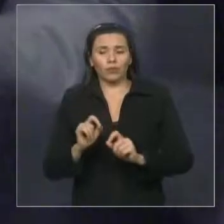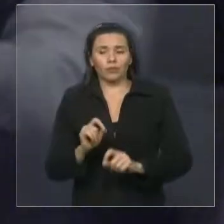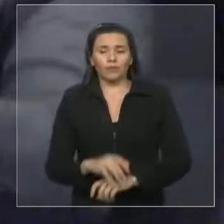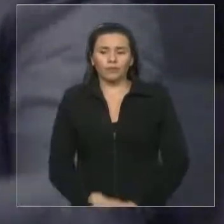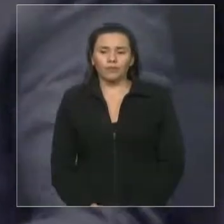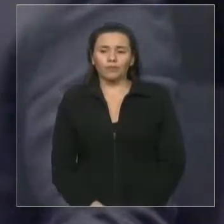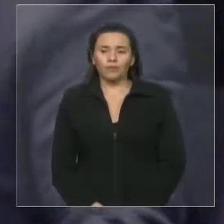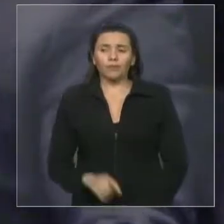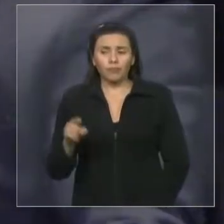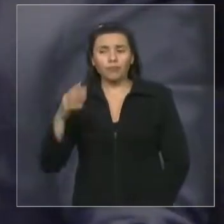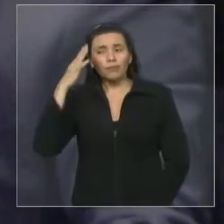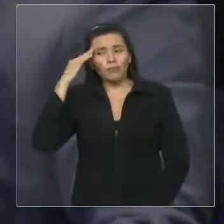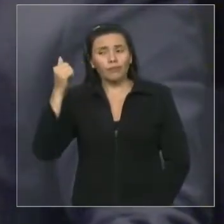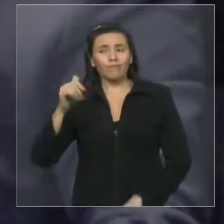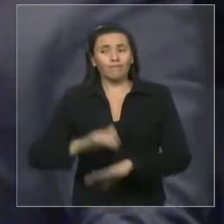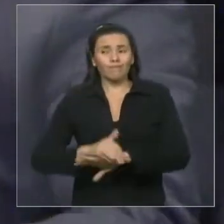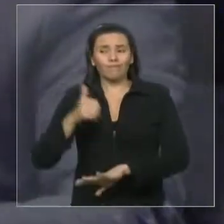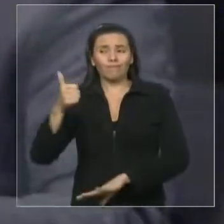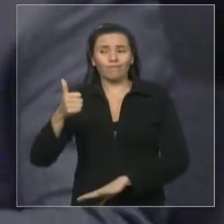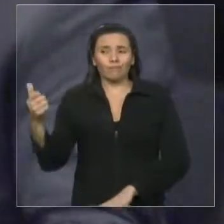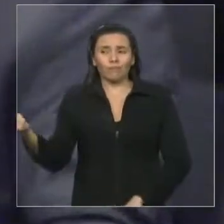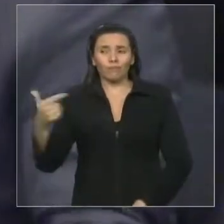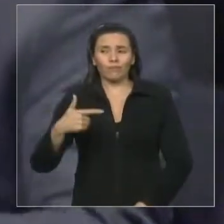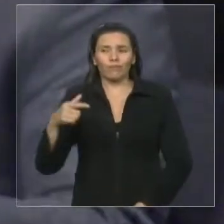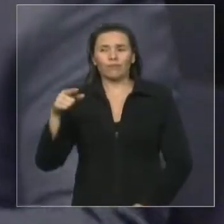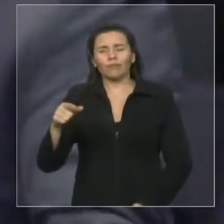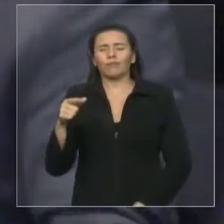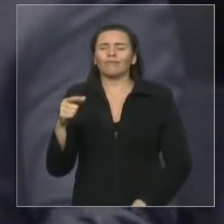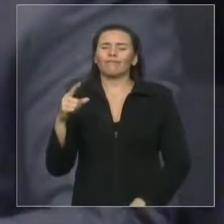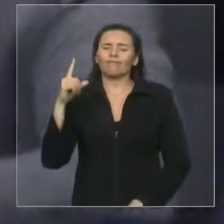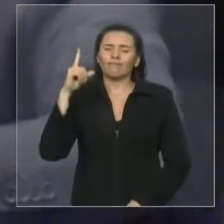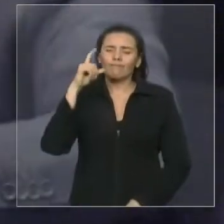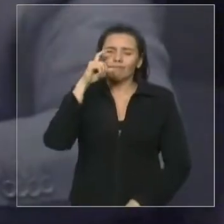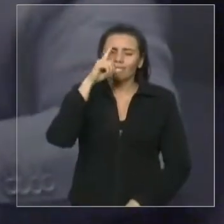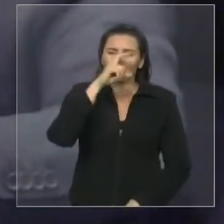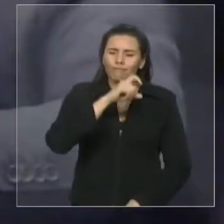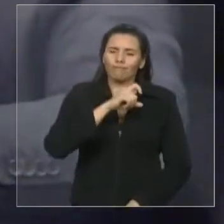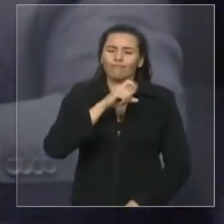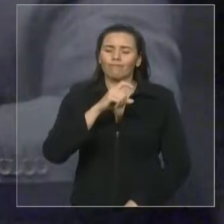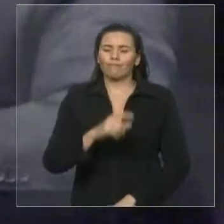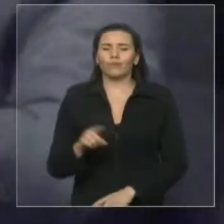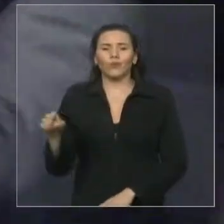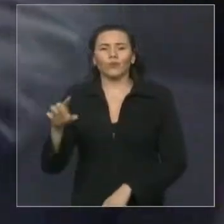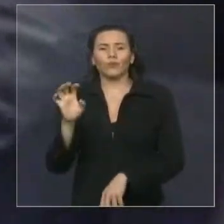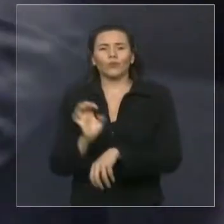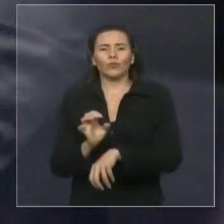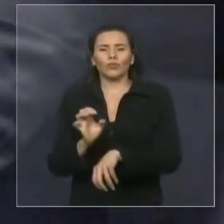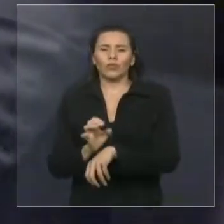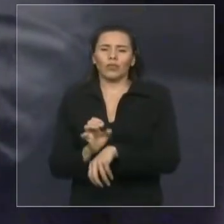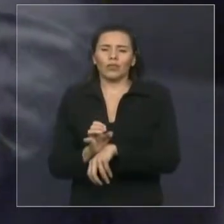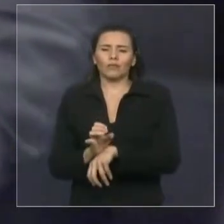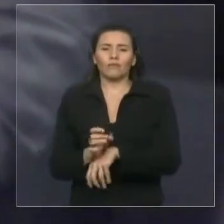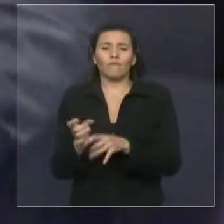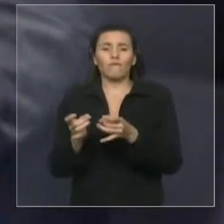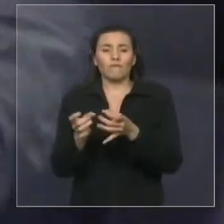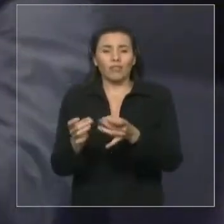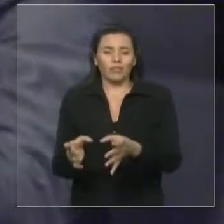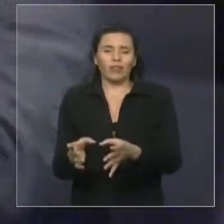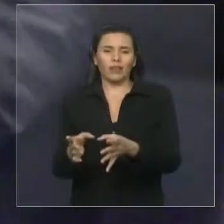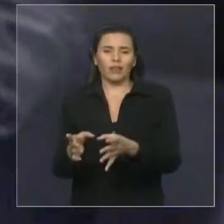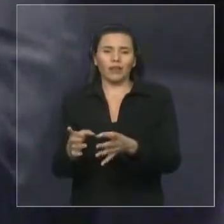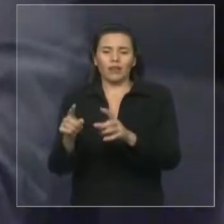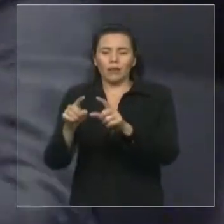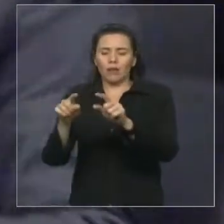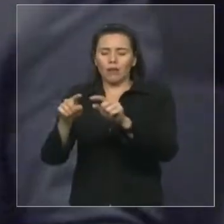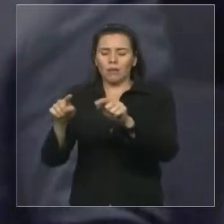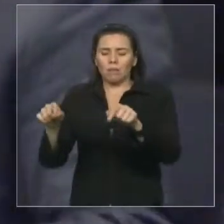aliás, melhor do que eu, a burocracia que é o Estado poder fazer a alienação de um bem para uma grande